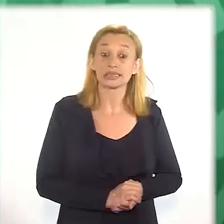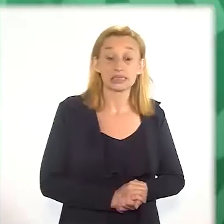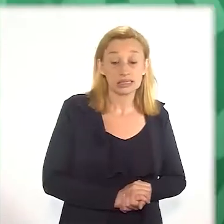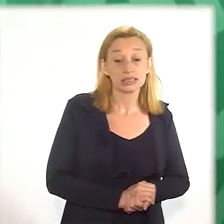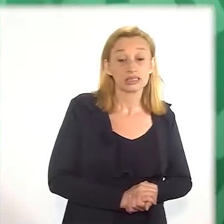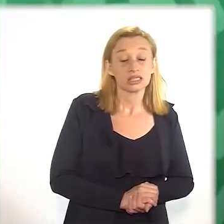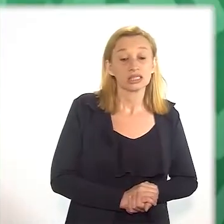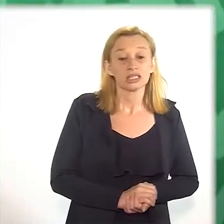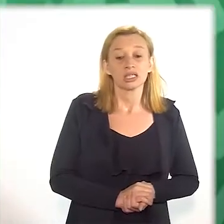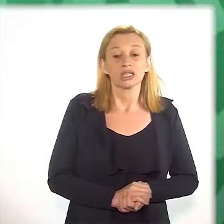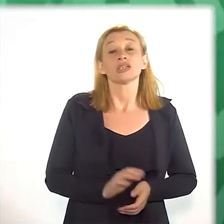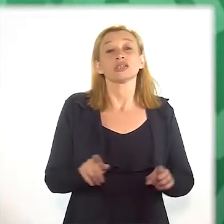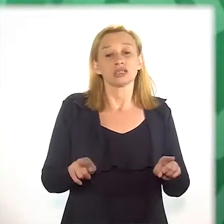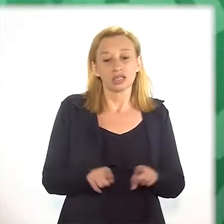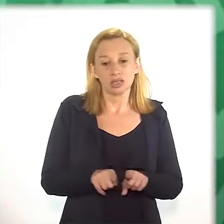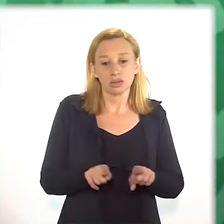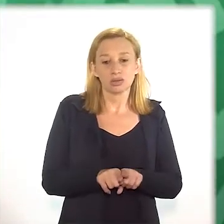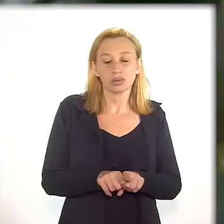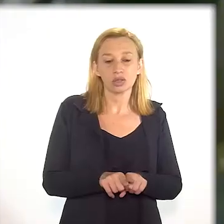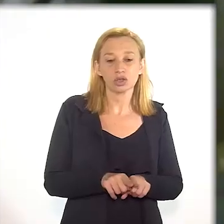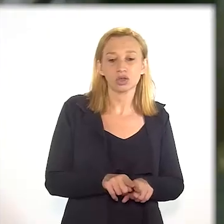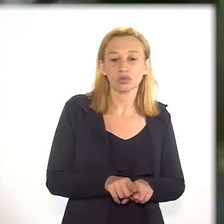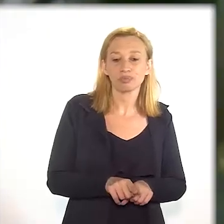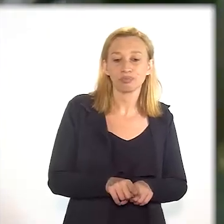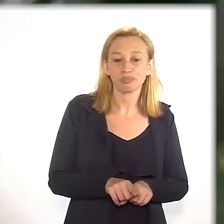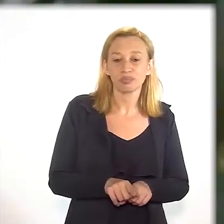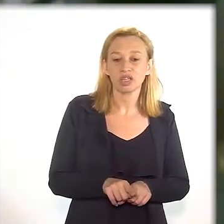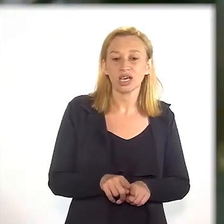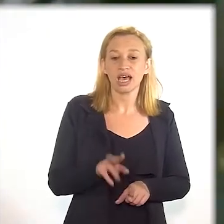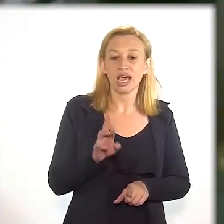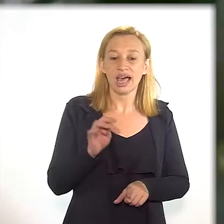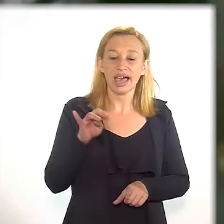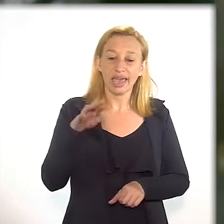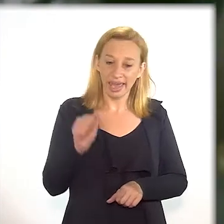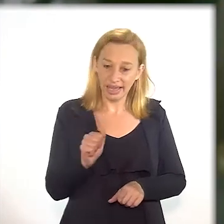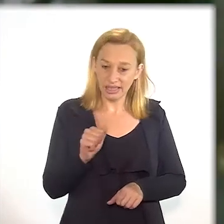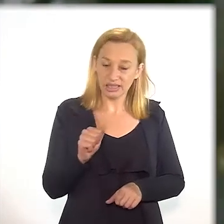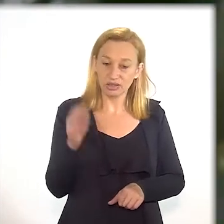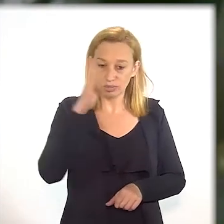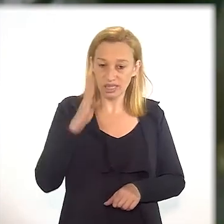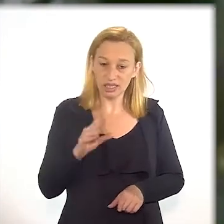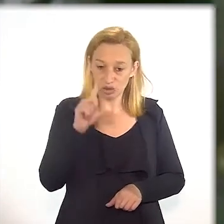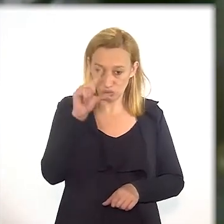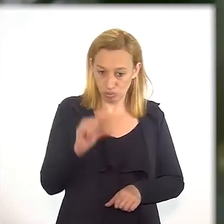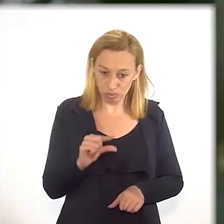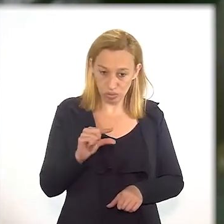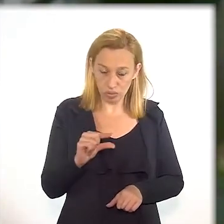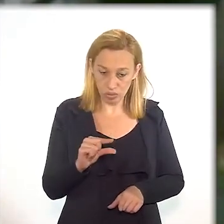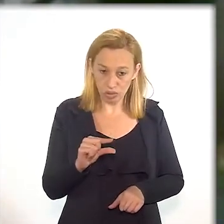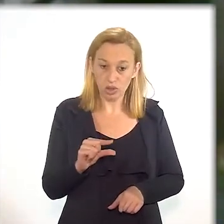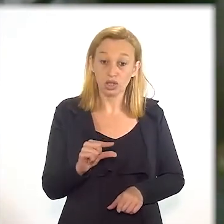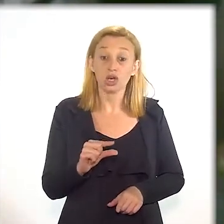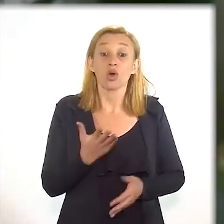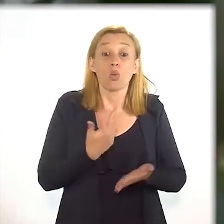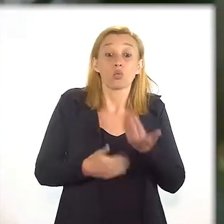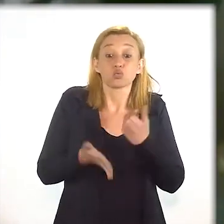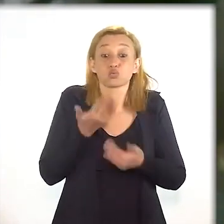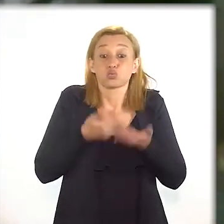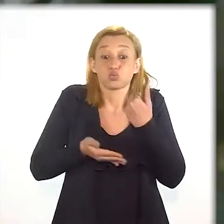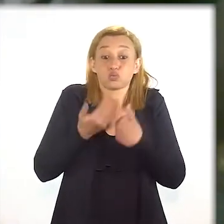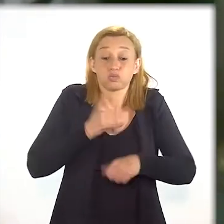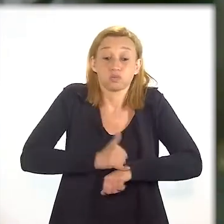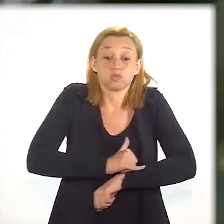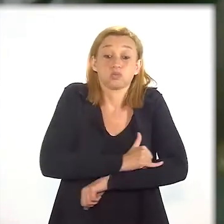do brasileiro diminuiu e houve um aumento do consumo de ultraprocessados por parte das famílias também.